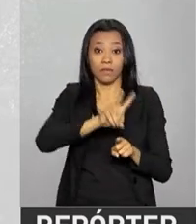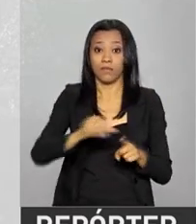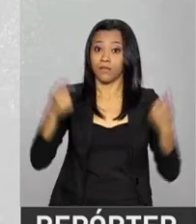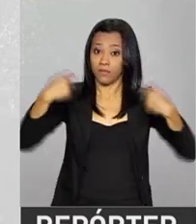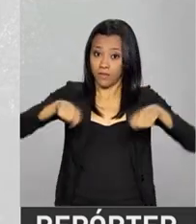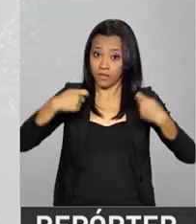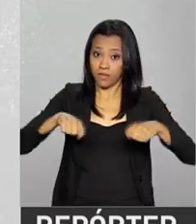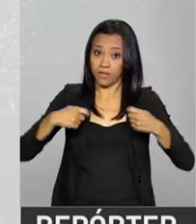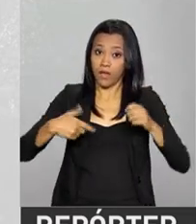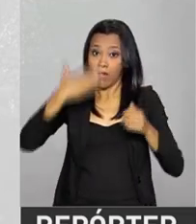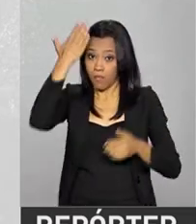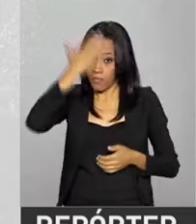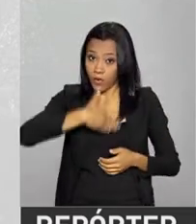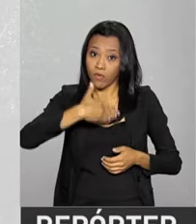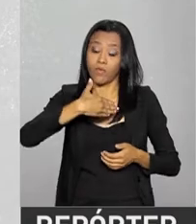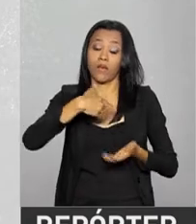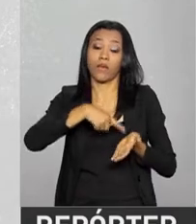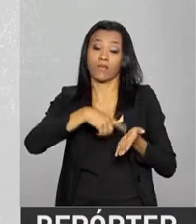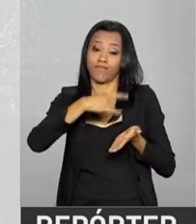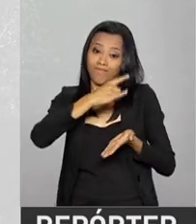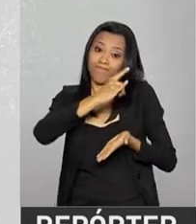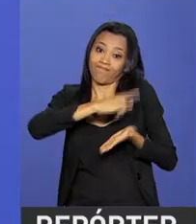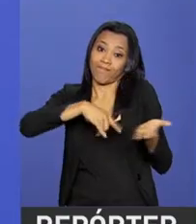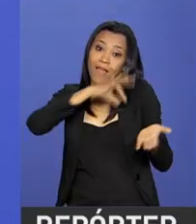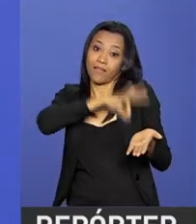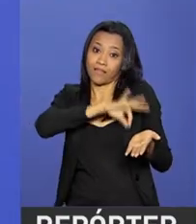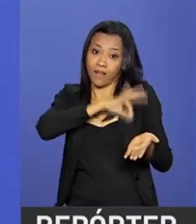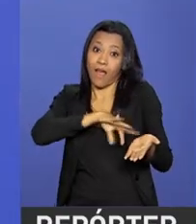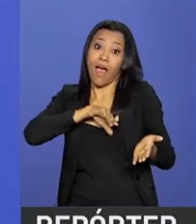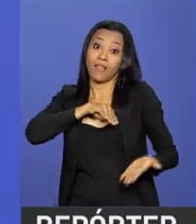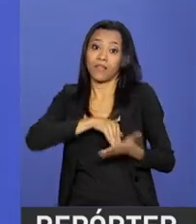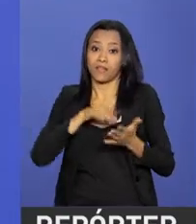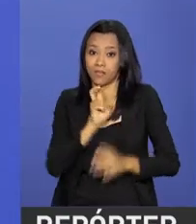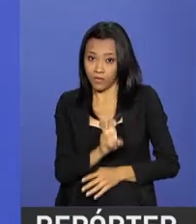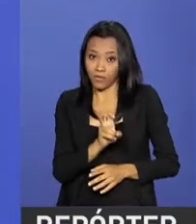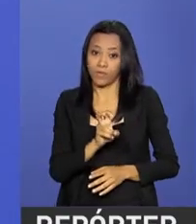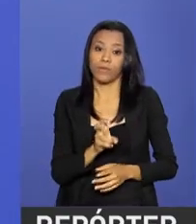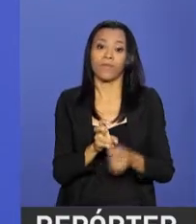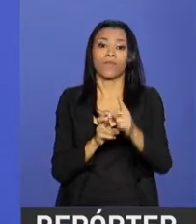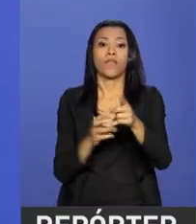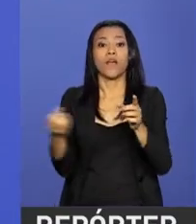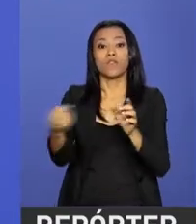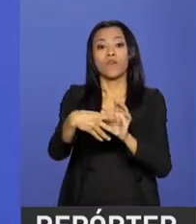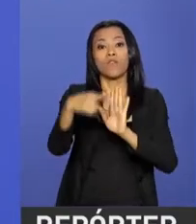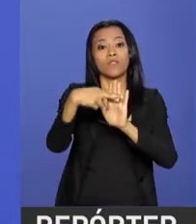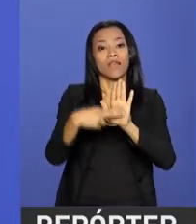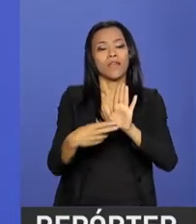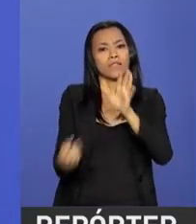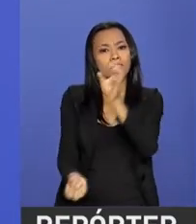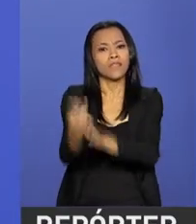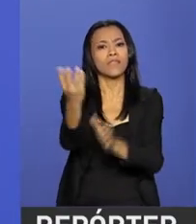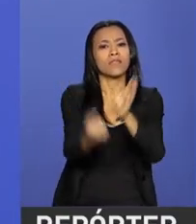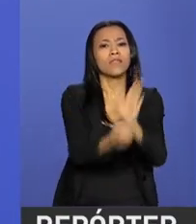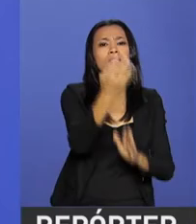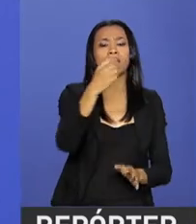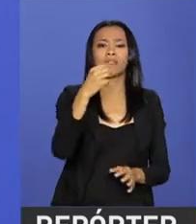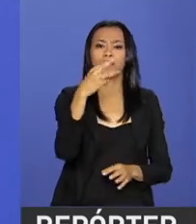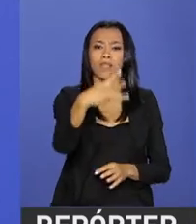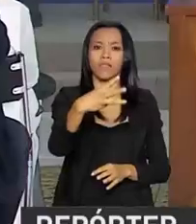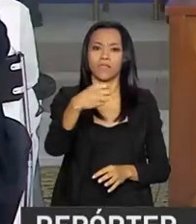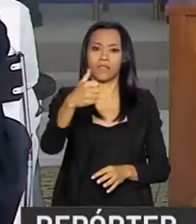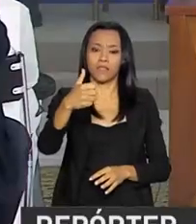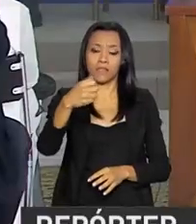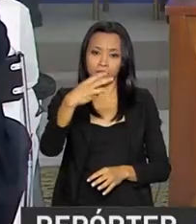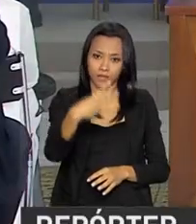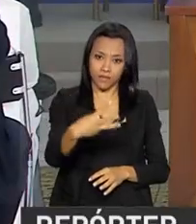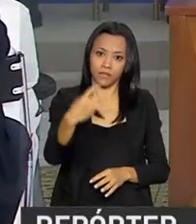uma renda per capta de até cinco salários mínimos as novas regras criam 310 mil novas vagas para o ano que vem